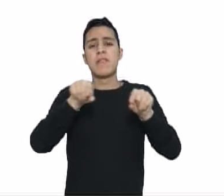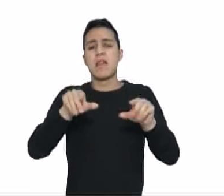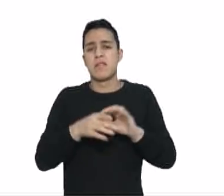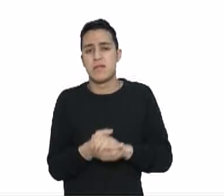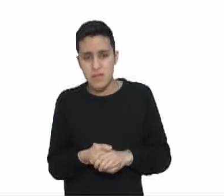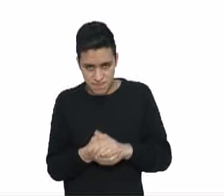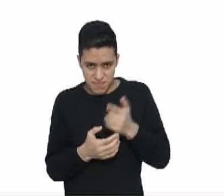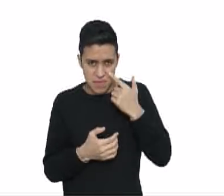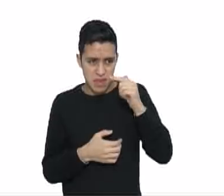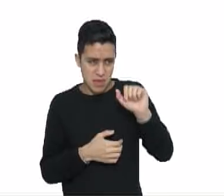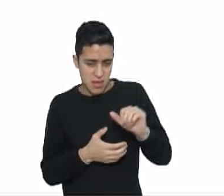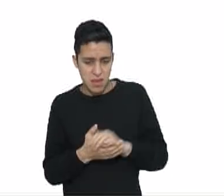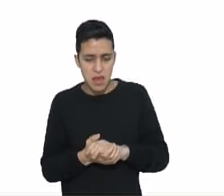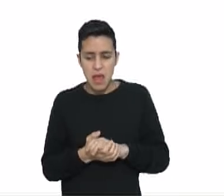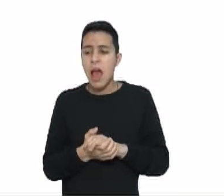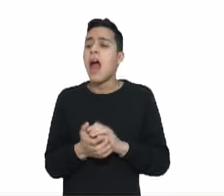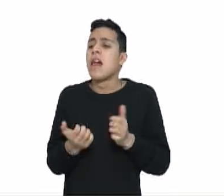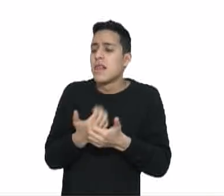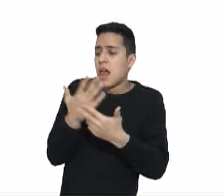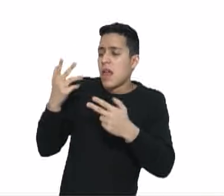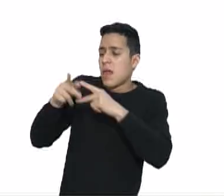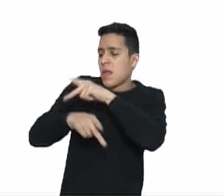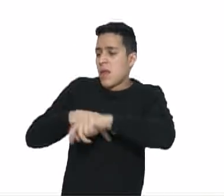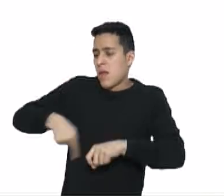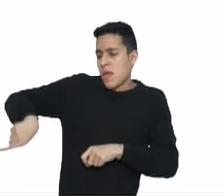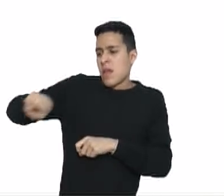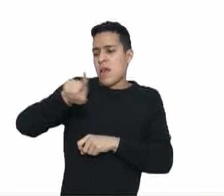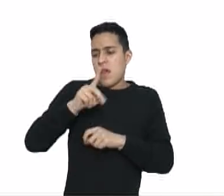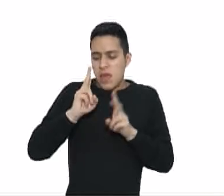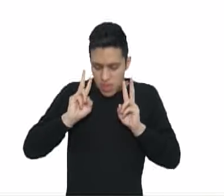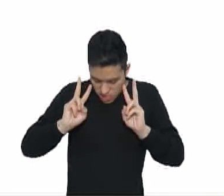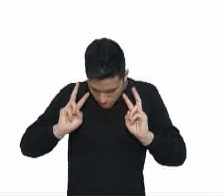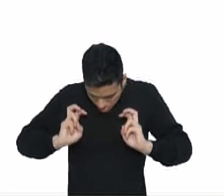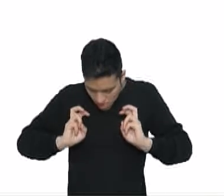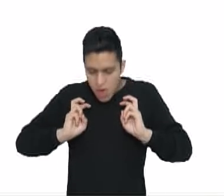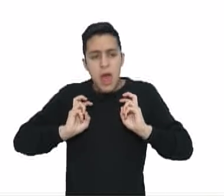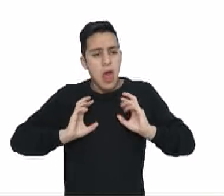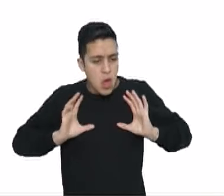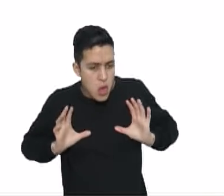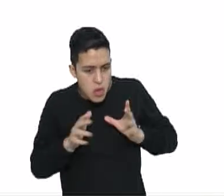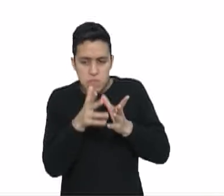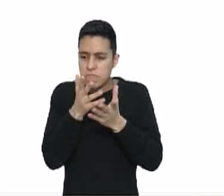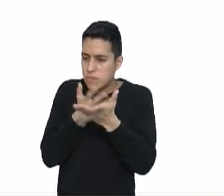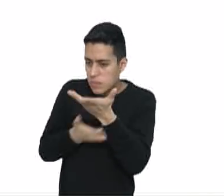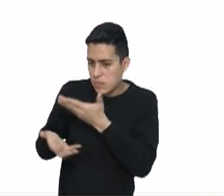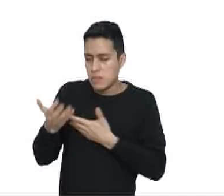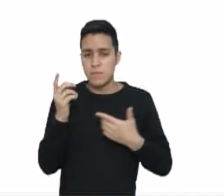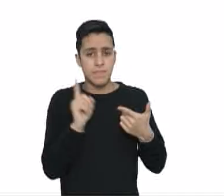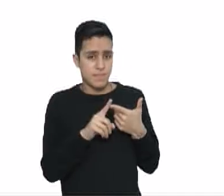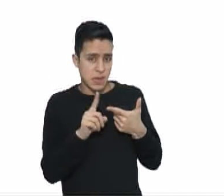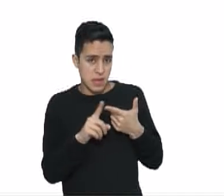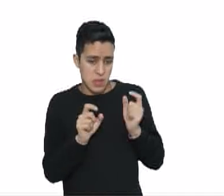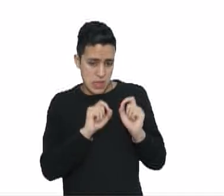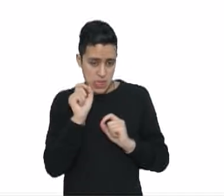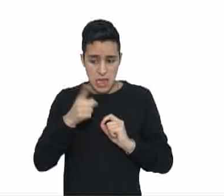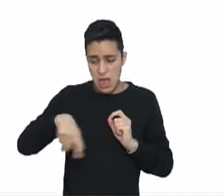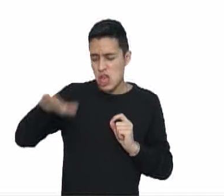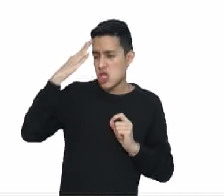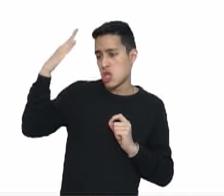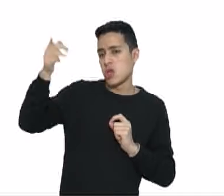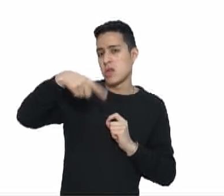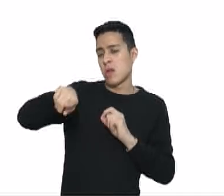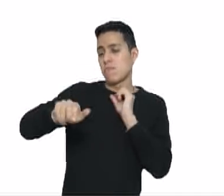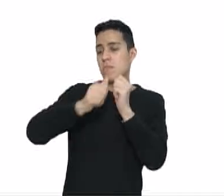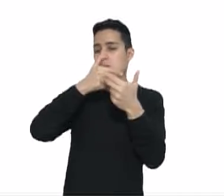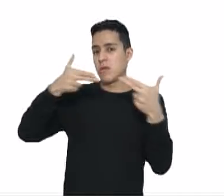veja lá, letra A. Oferecem à população a possibilidade de identificação com o coletivo, com a equipe. B. Os sucessos